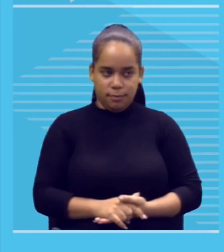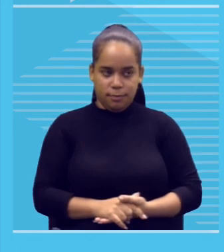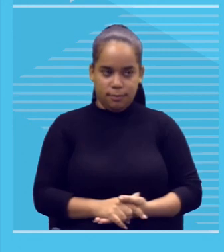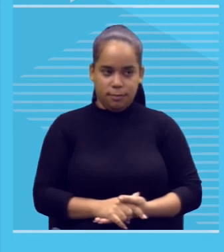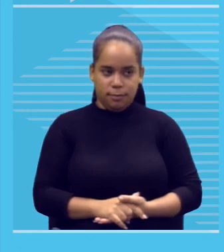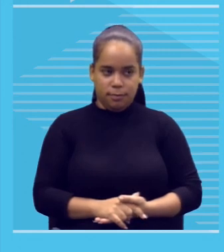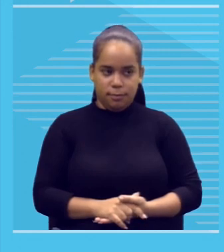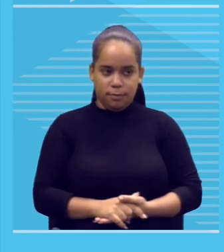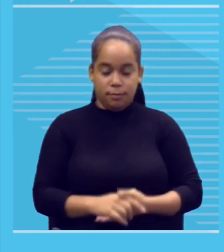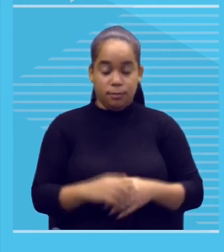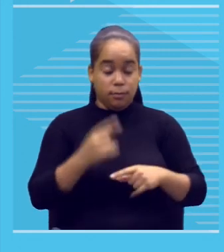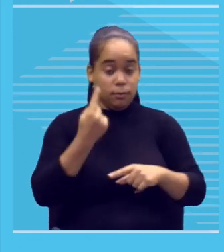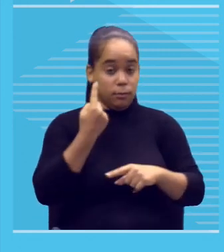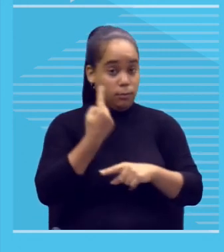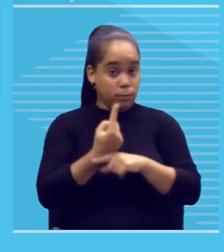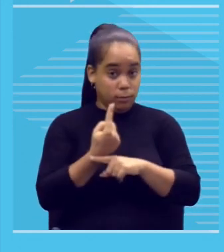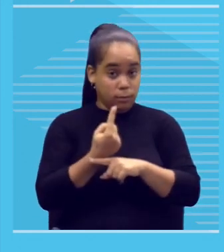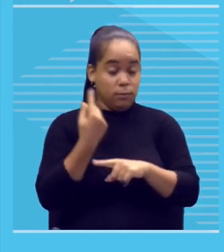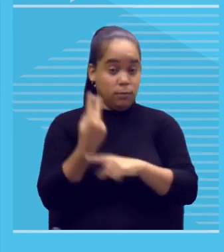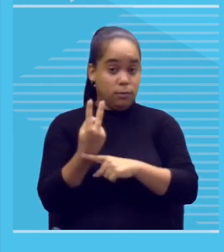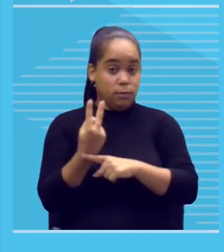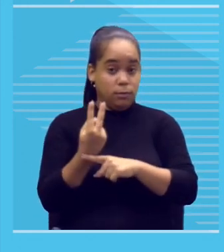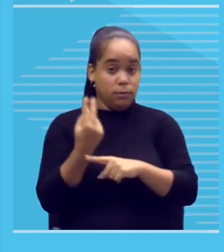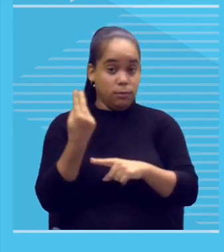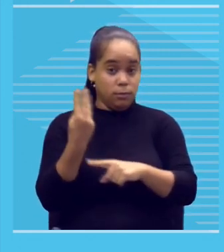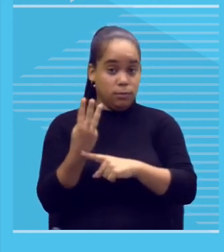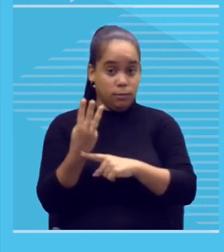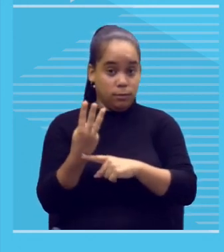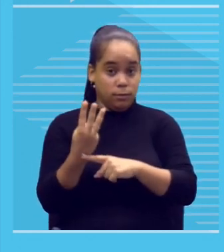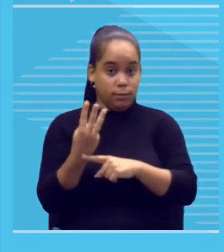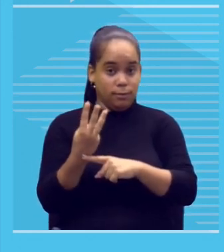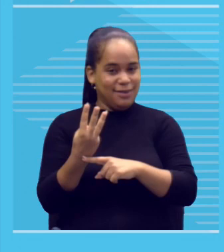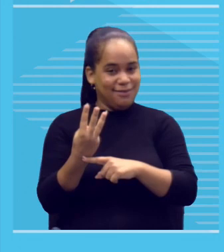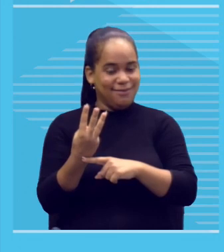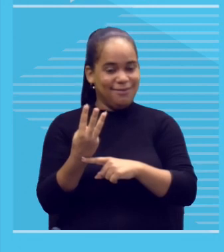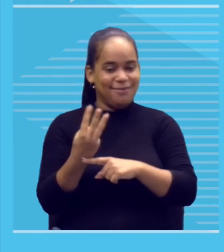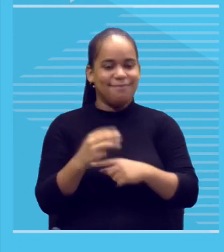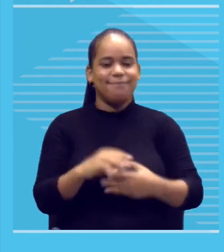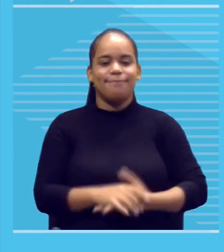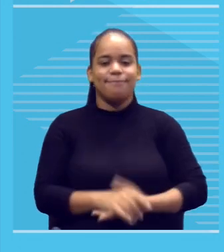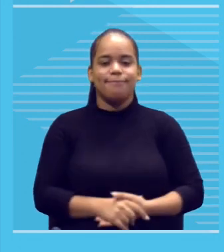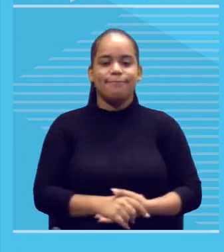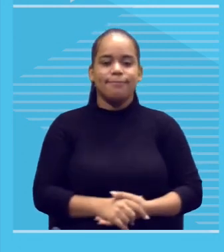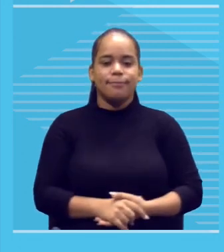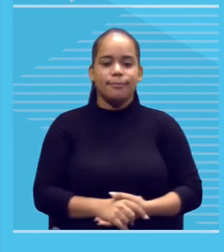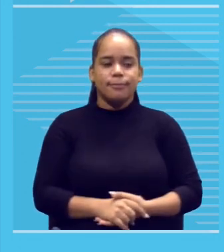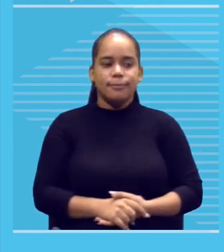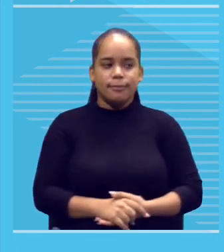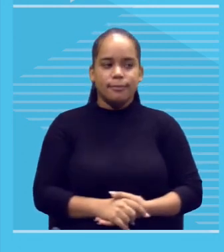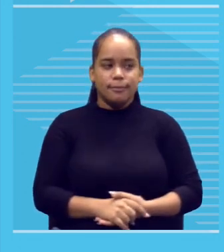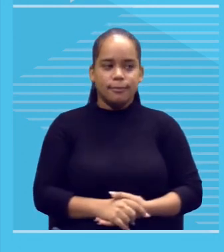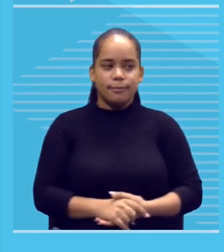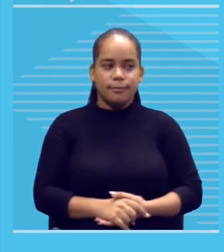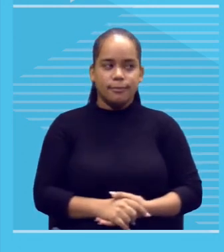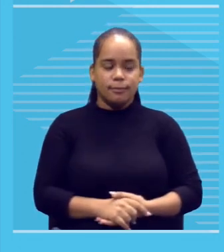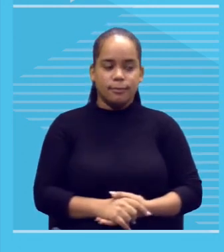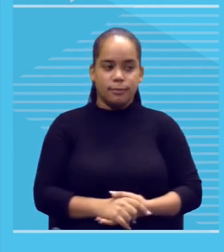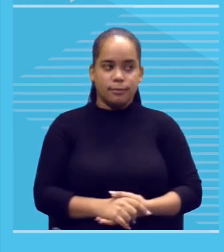Vamos colocar aqui ó um dois três um dois três